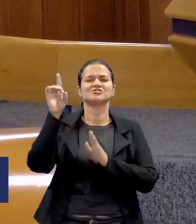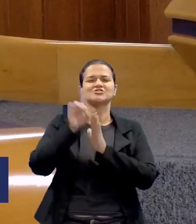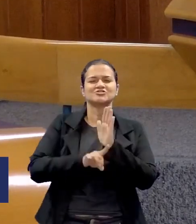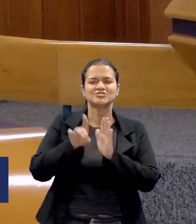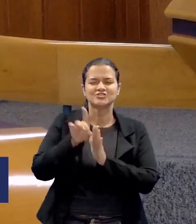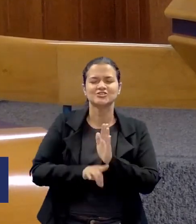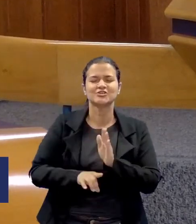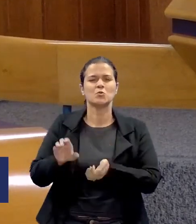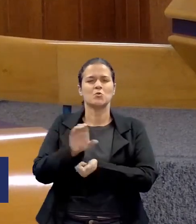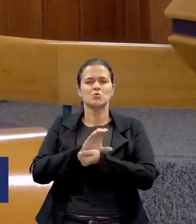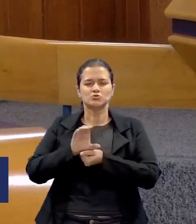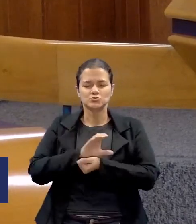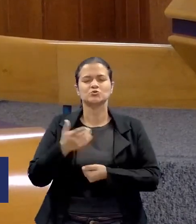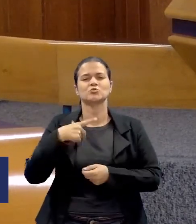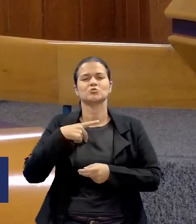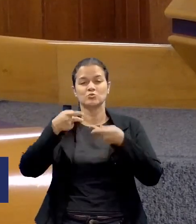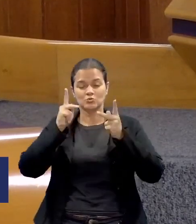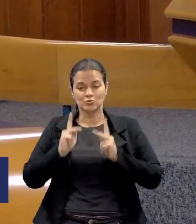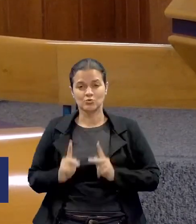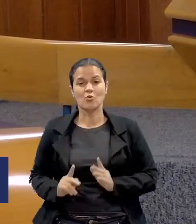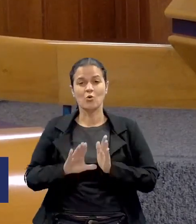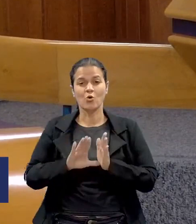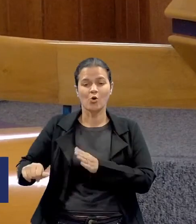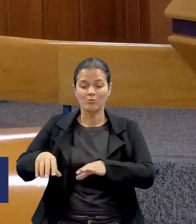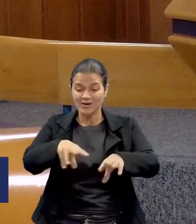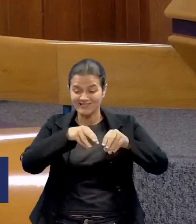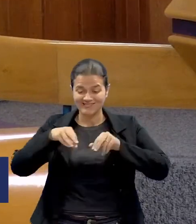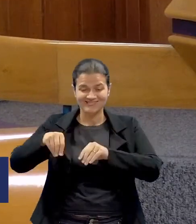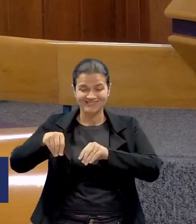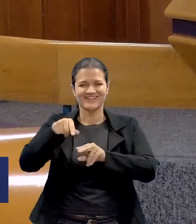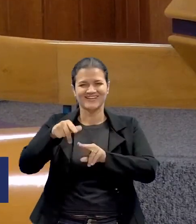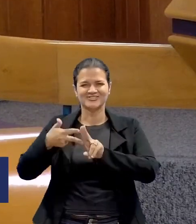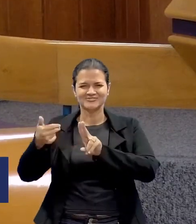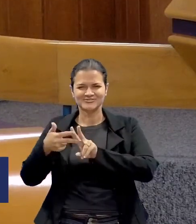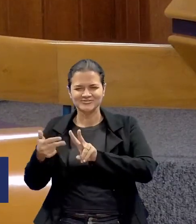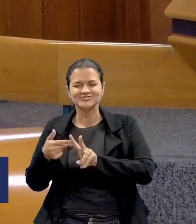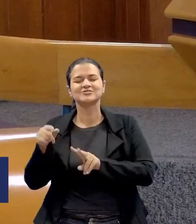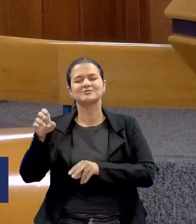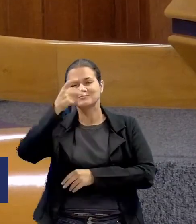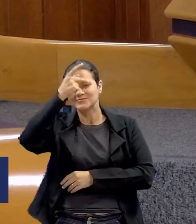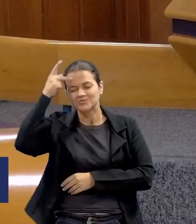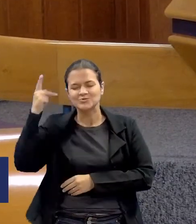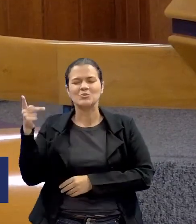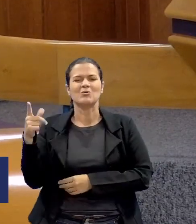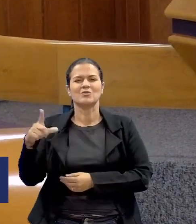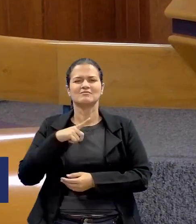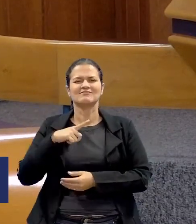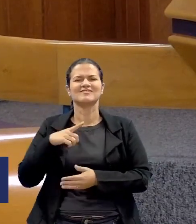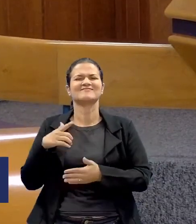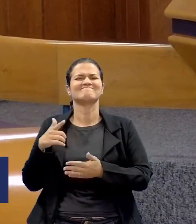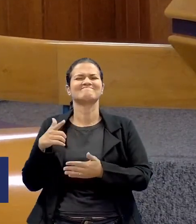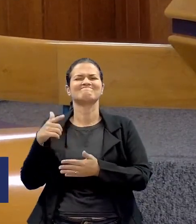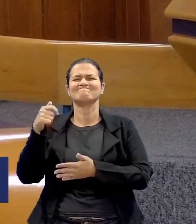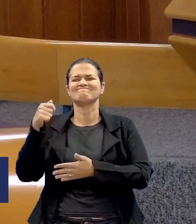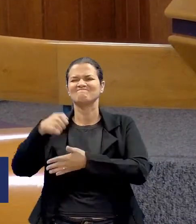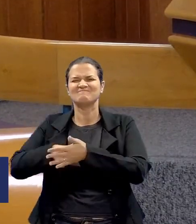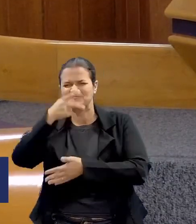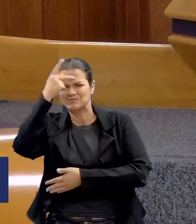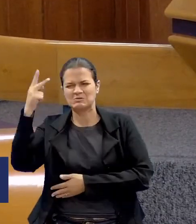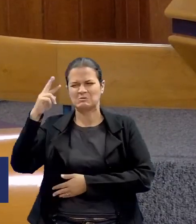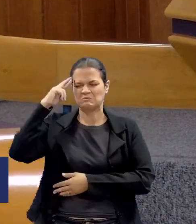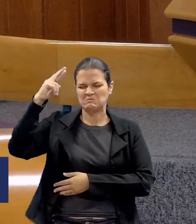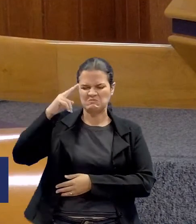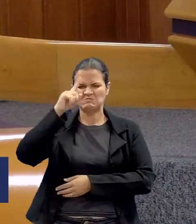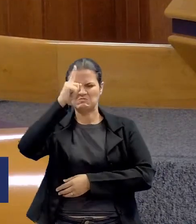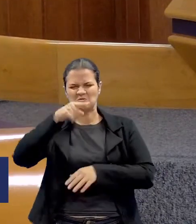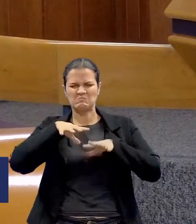humanos. O roubo da sua terra por velhos capitães do mato brancos, velhos herdeiros de velhos coronéis, velhas tramas